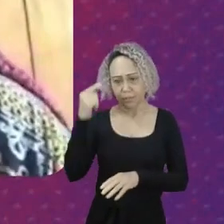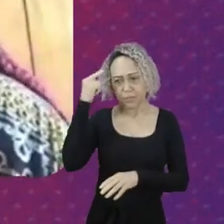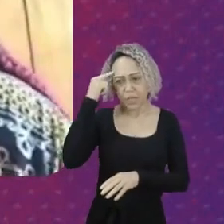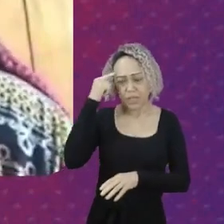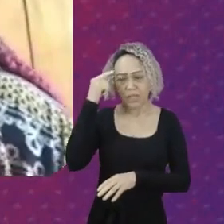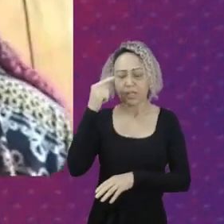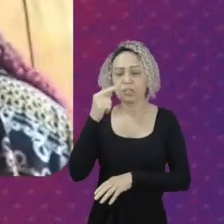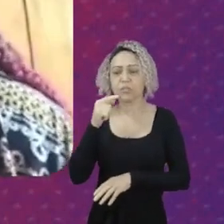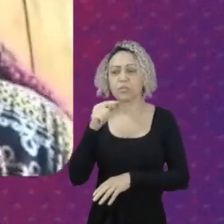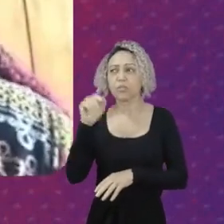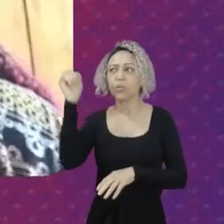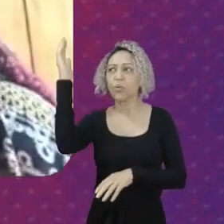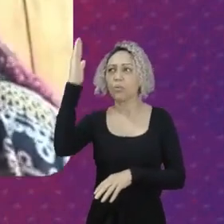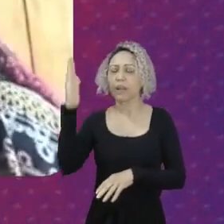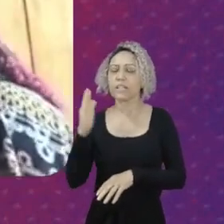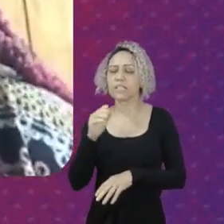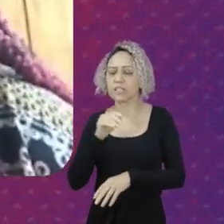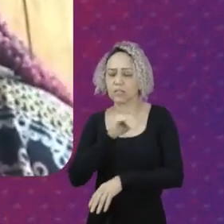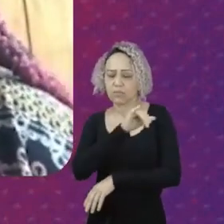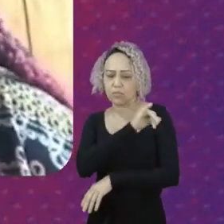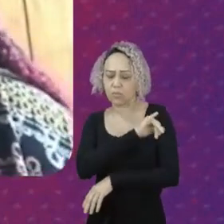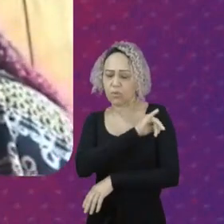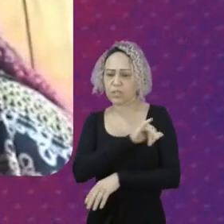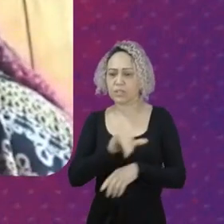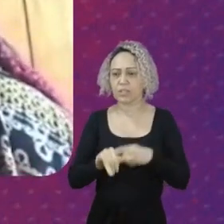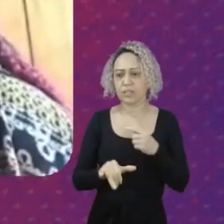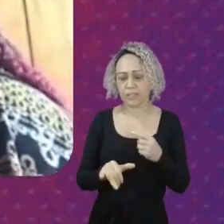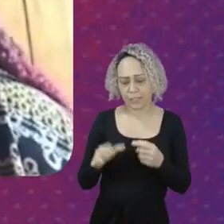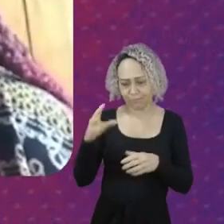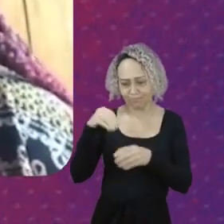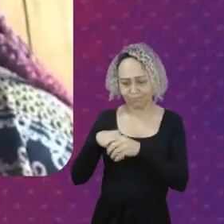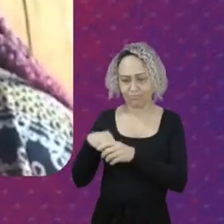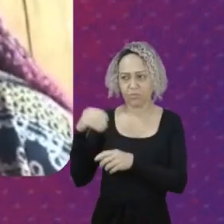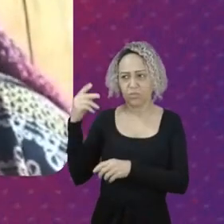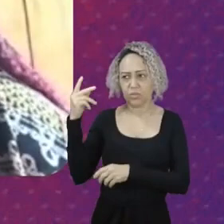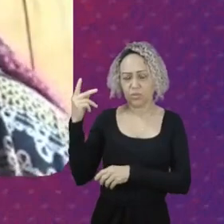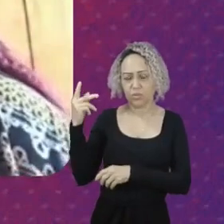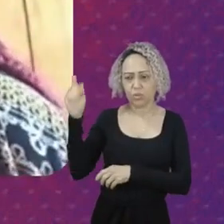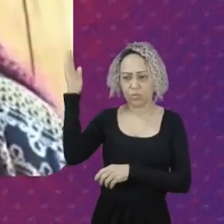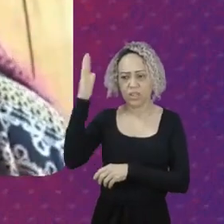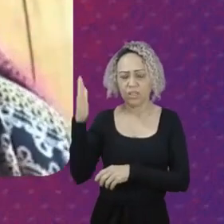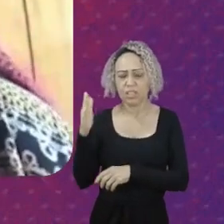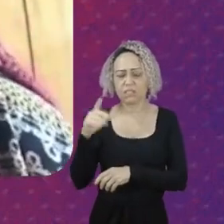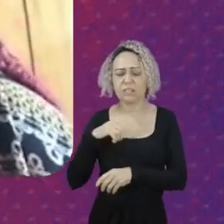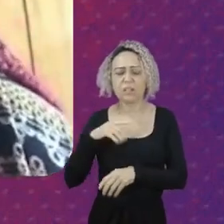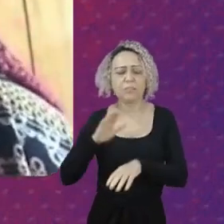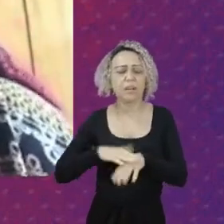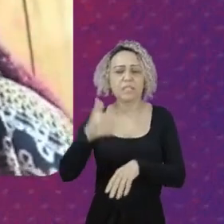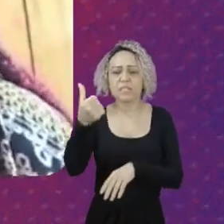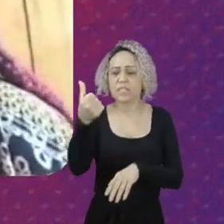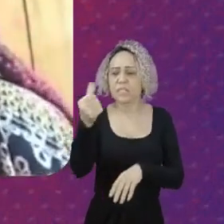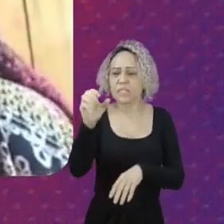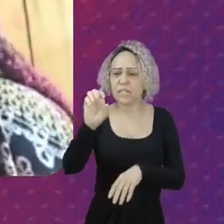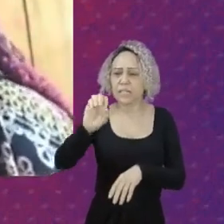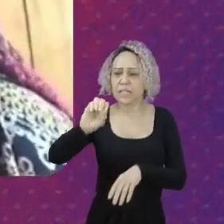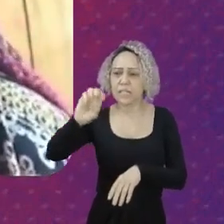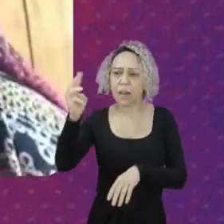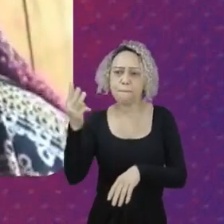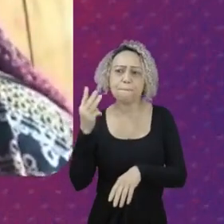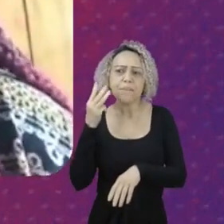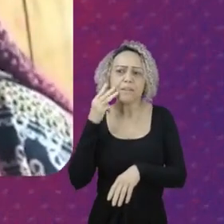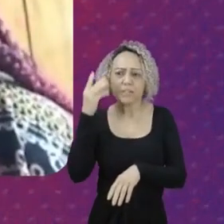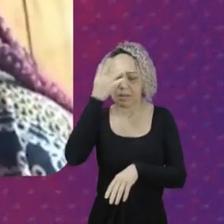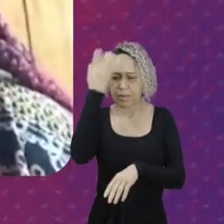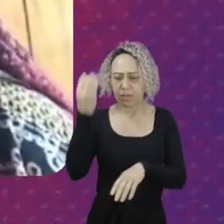hoje tem cerca de mais de 17 milhões de pessoas vivendo em favela, nós temos na população